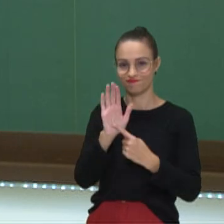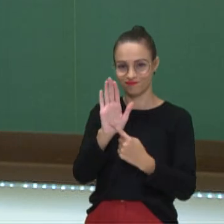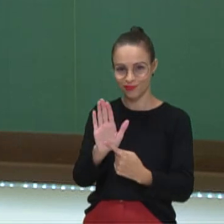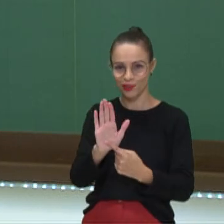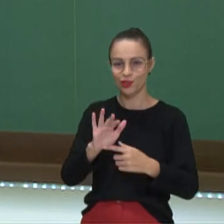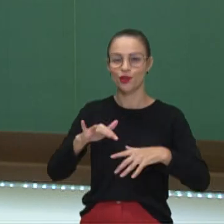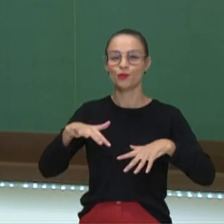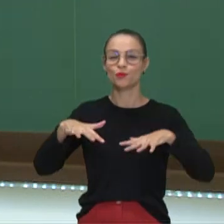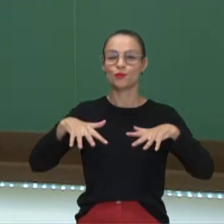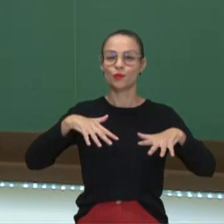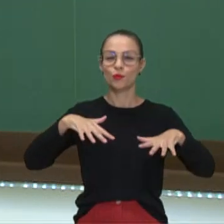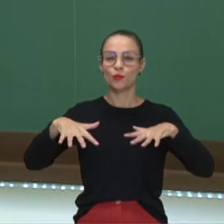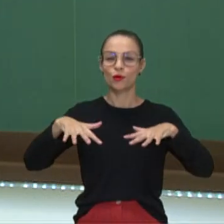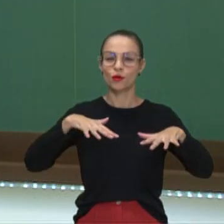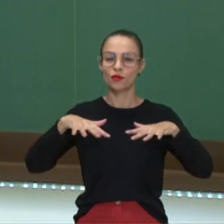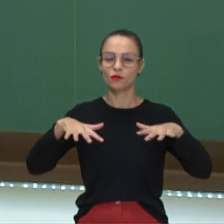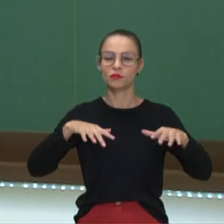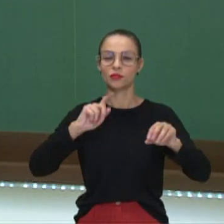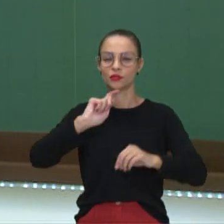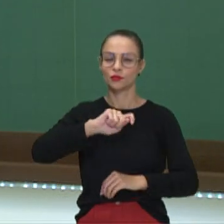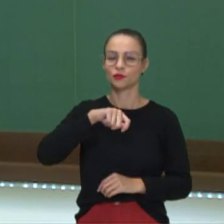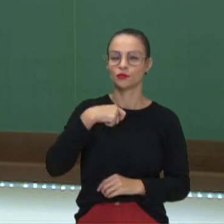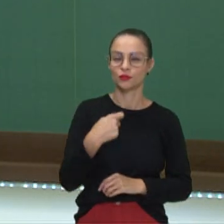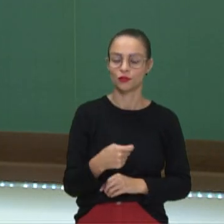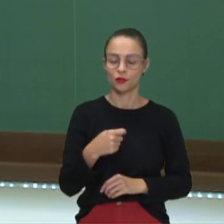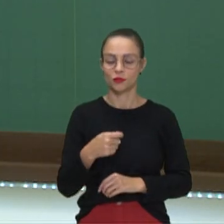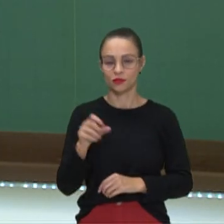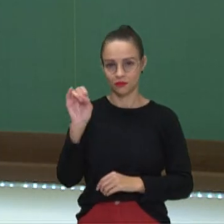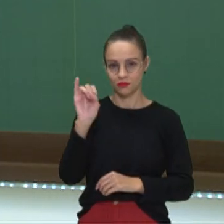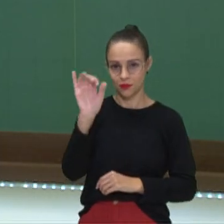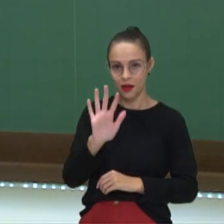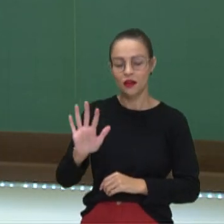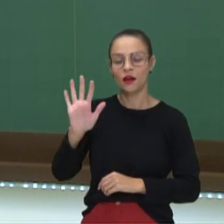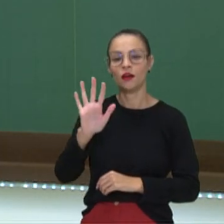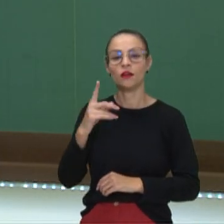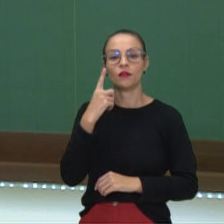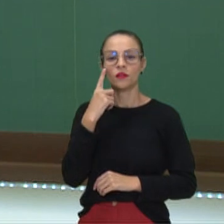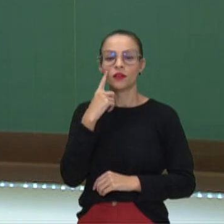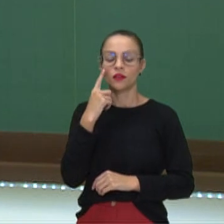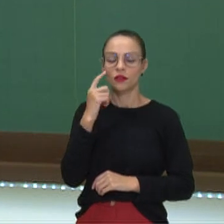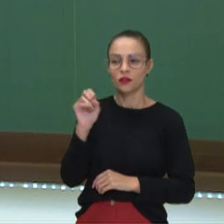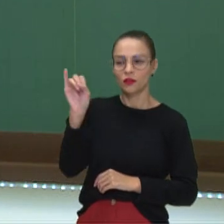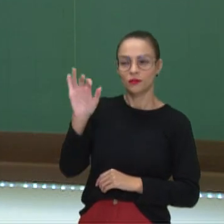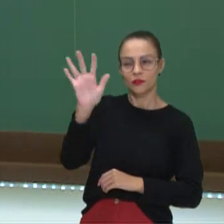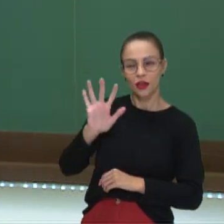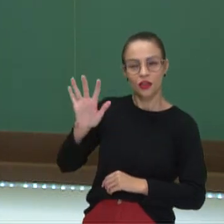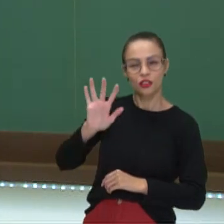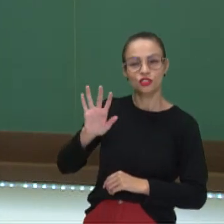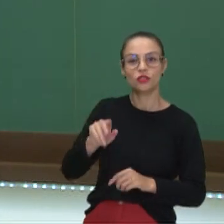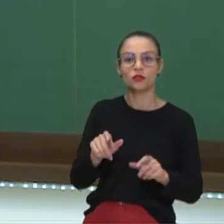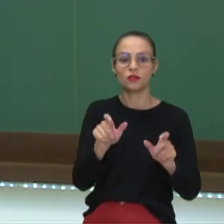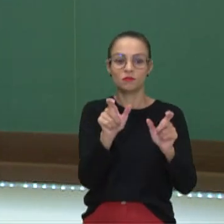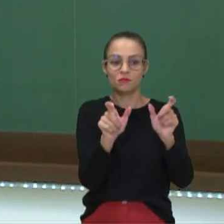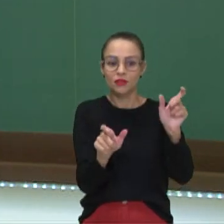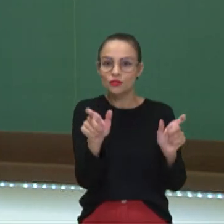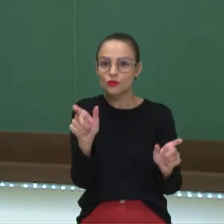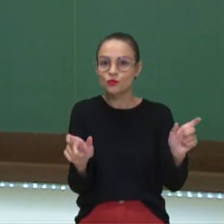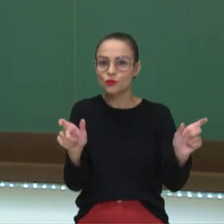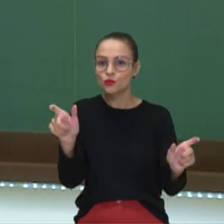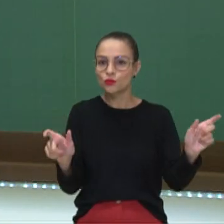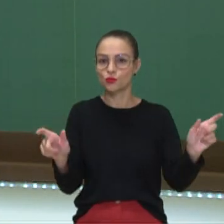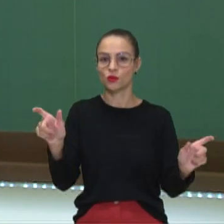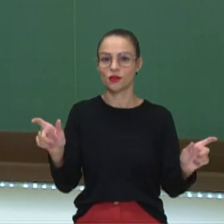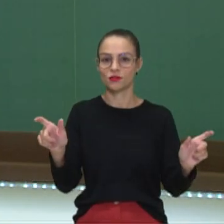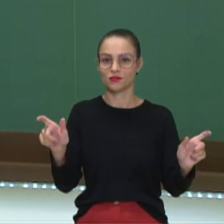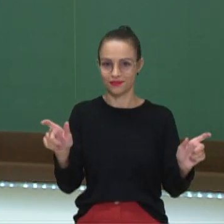do movimento, né, a ideia de movimento na imagem. Então, a gente viu a figura, né, de várias pessoas com intenção